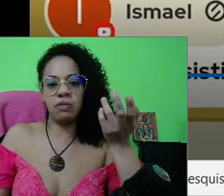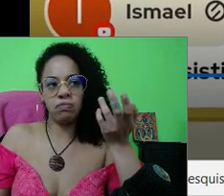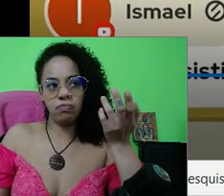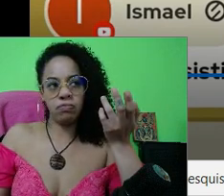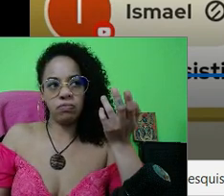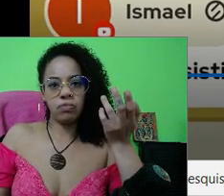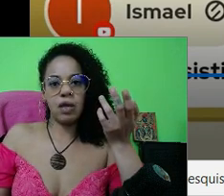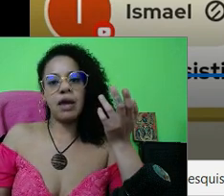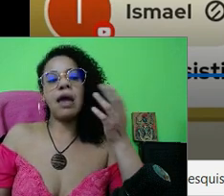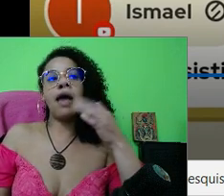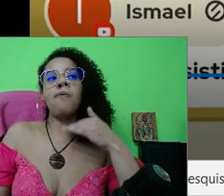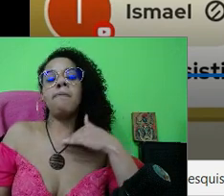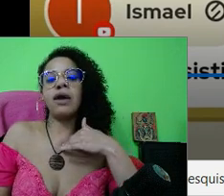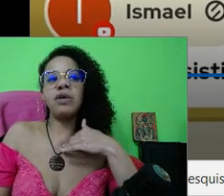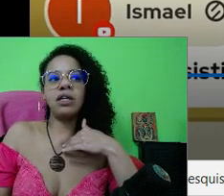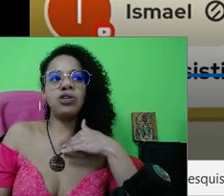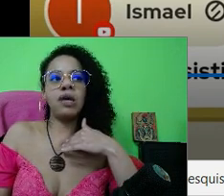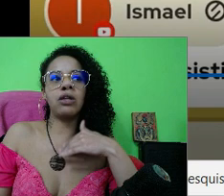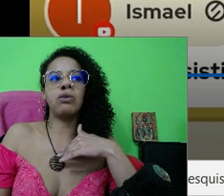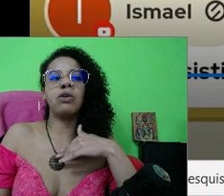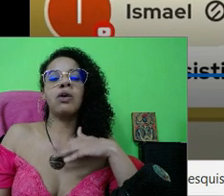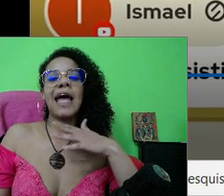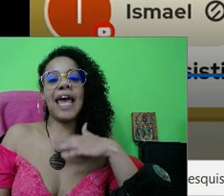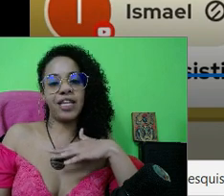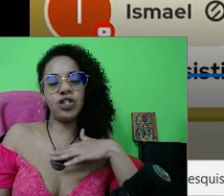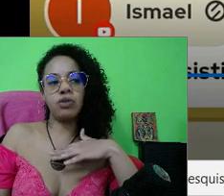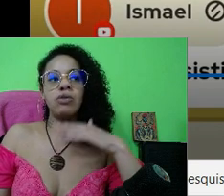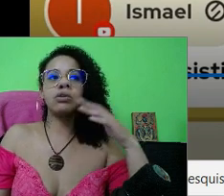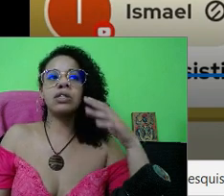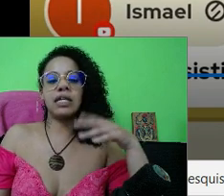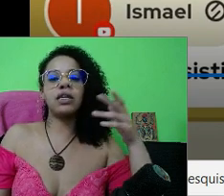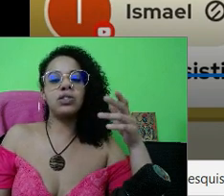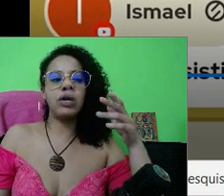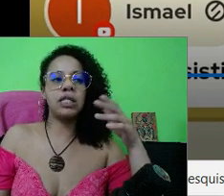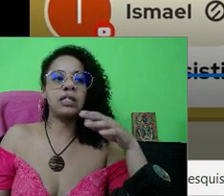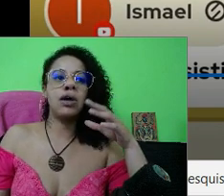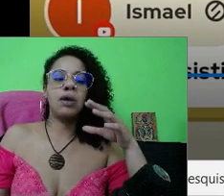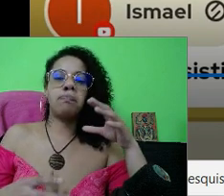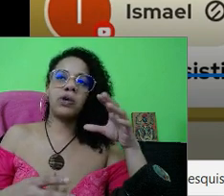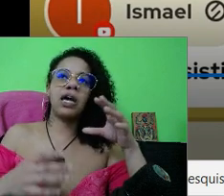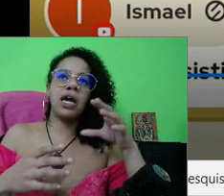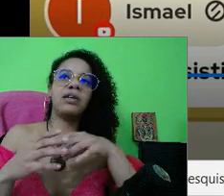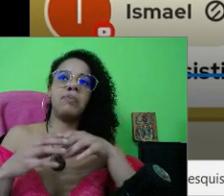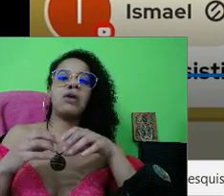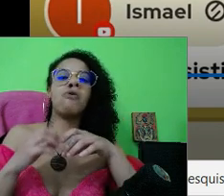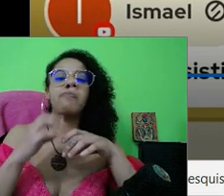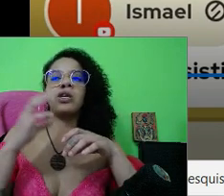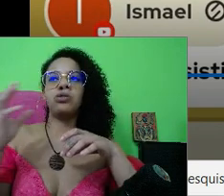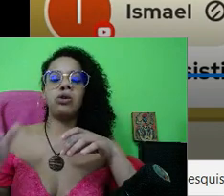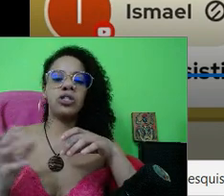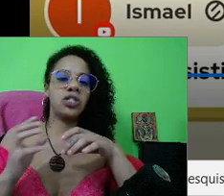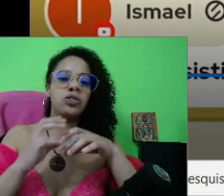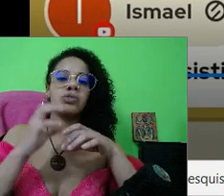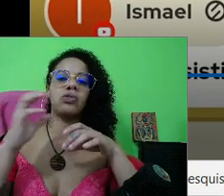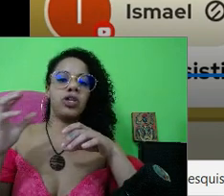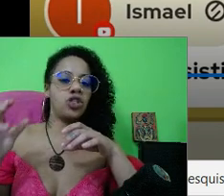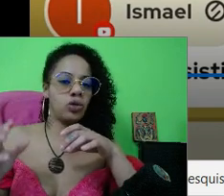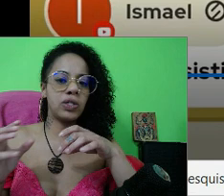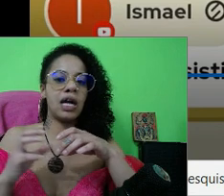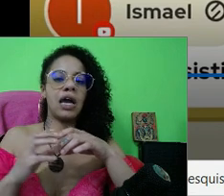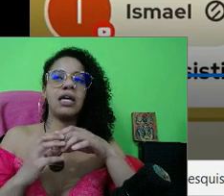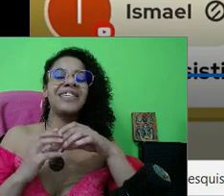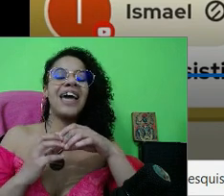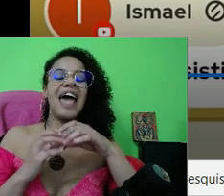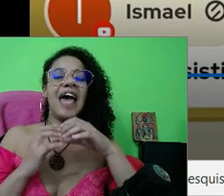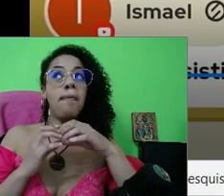no meio no fim é o meu entendimento ético das questões porque aí também acompanhando outras discussões